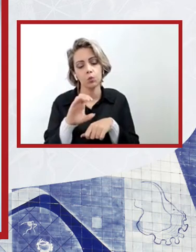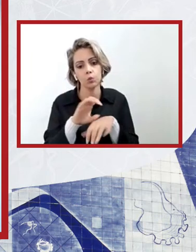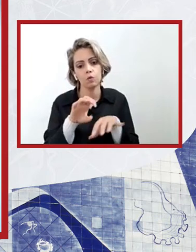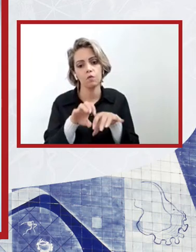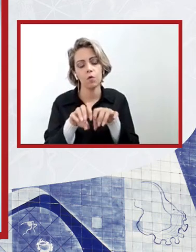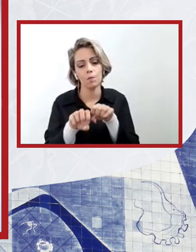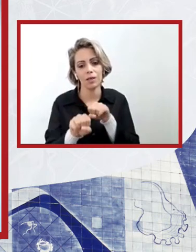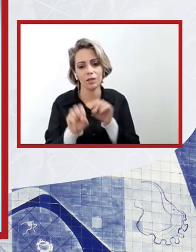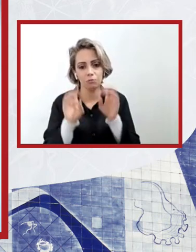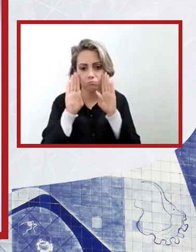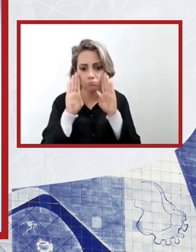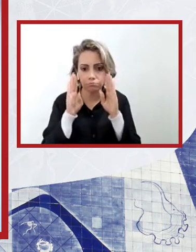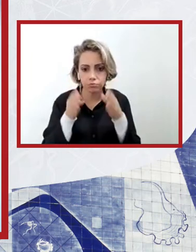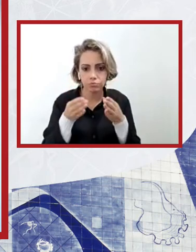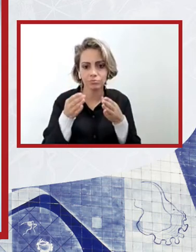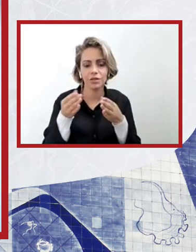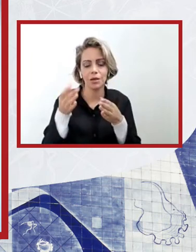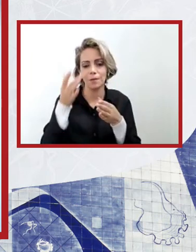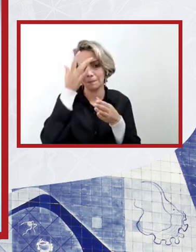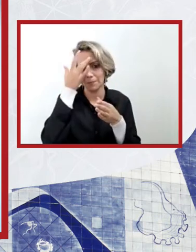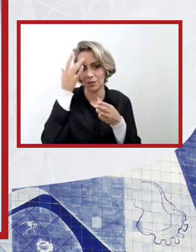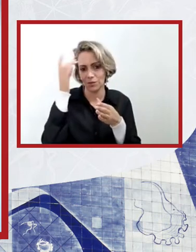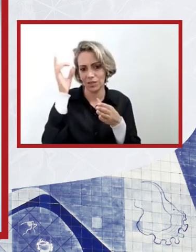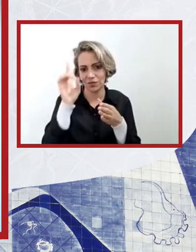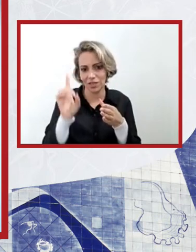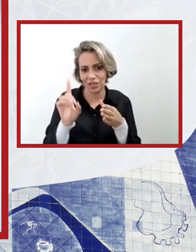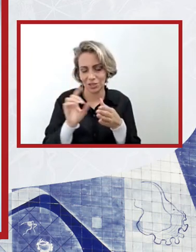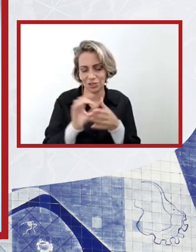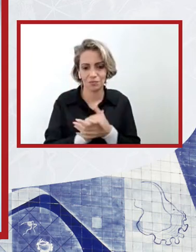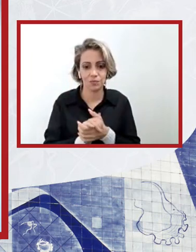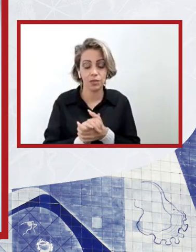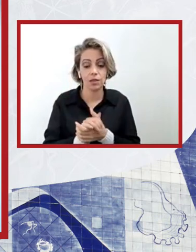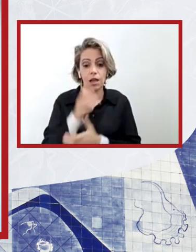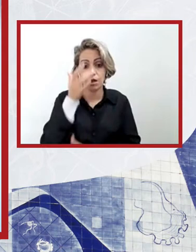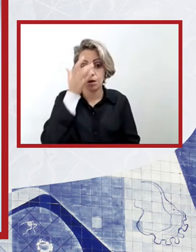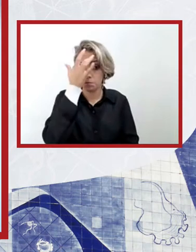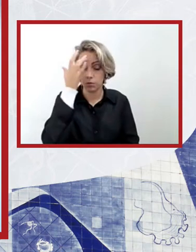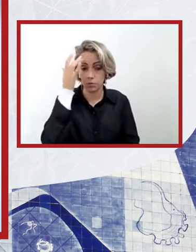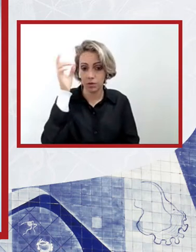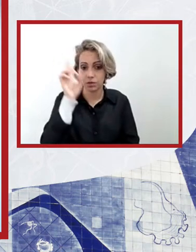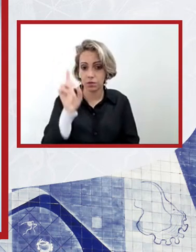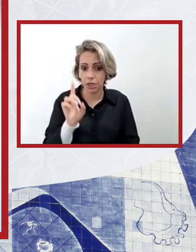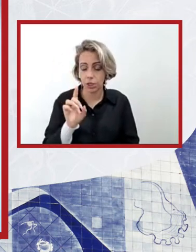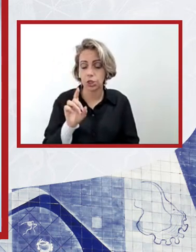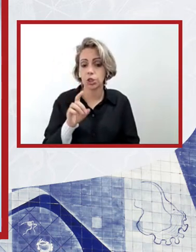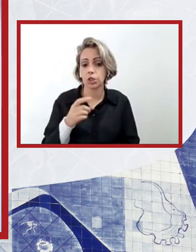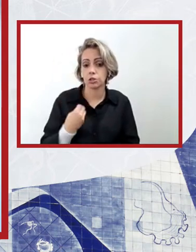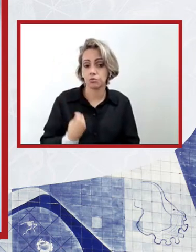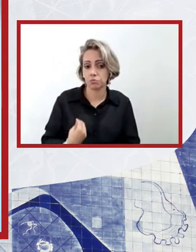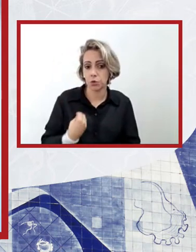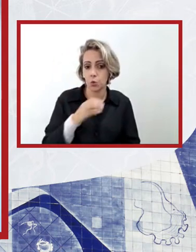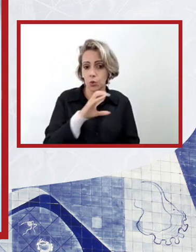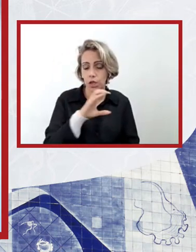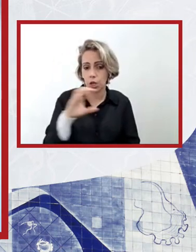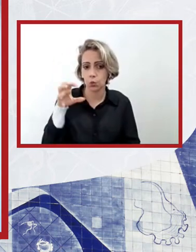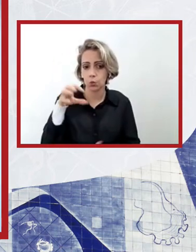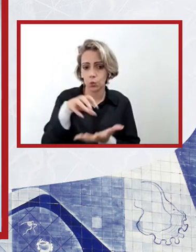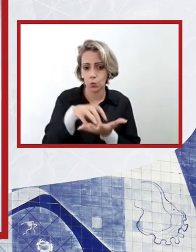Também apareceu a pessoa com deficiência, uma pessoa com deficiência no, na coordenação de um núcleo.